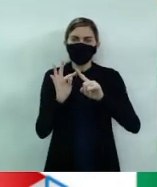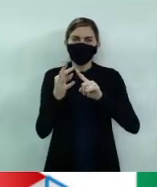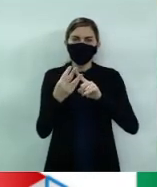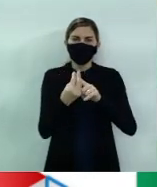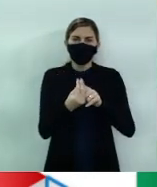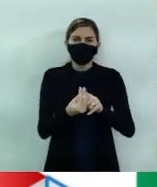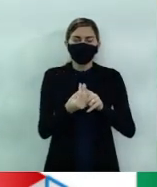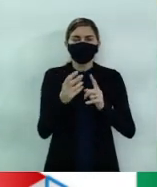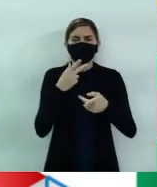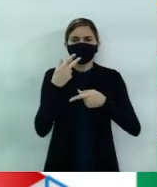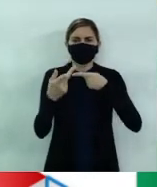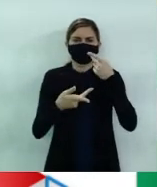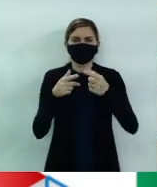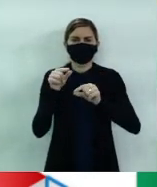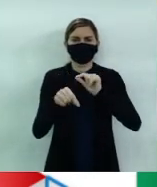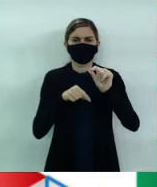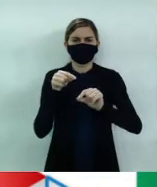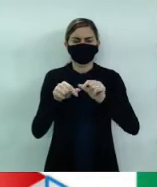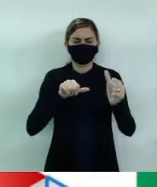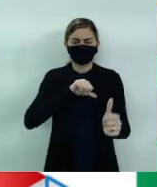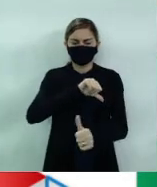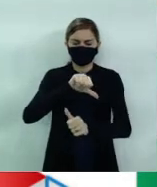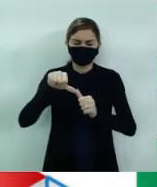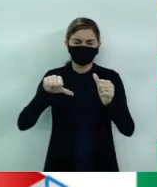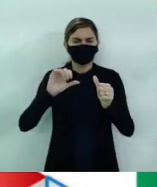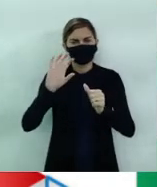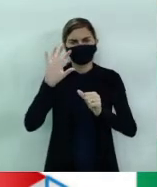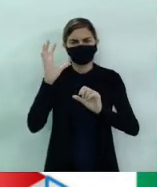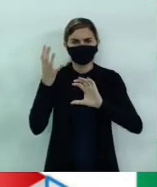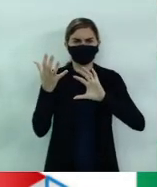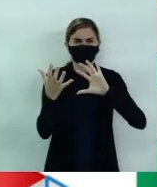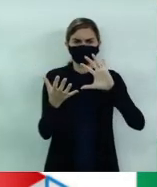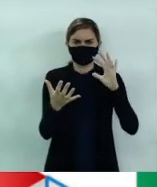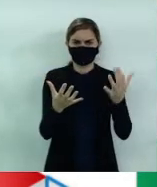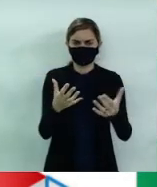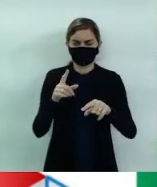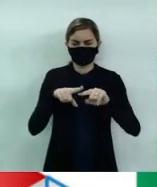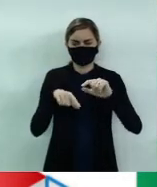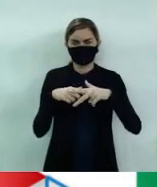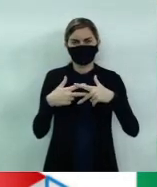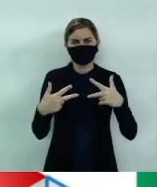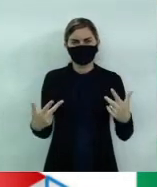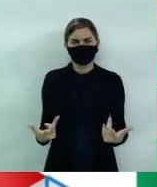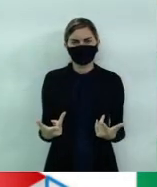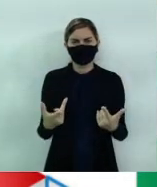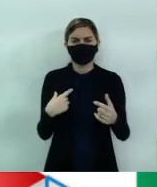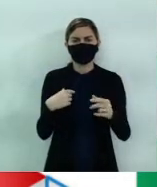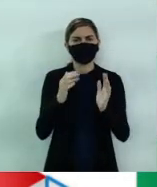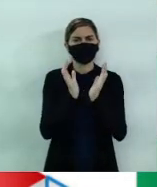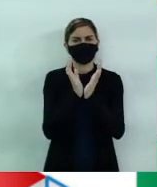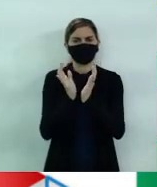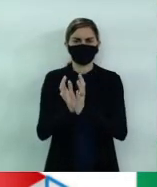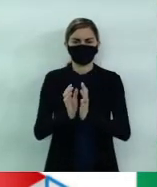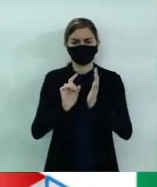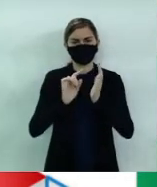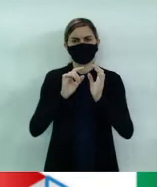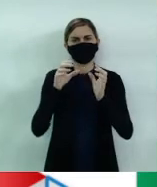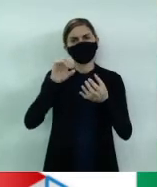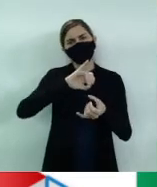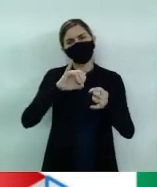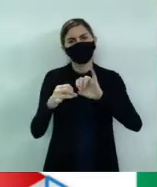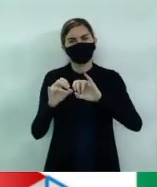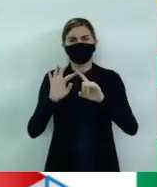a gente diz que as transformações que ocorrem nos materiais são classificadas em químicas